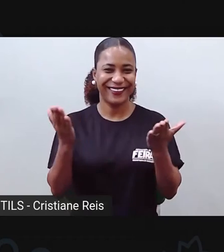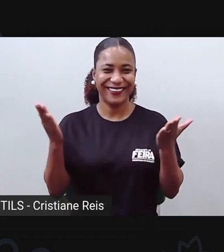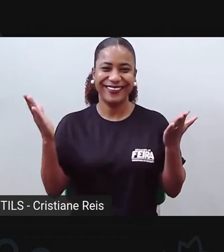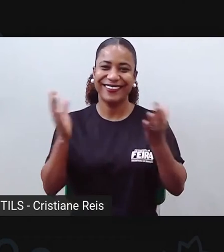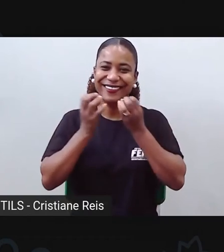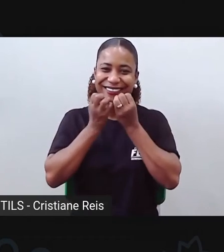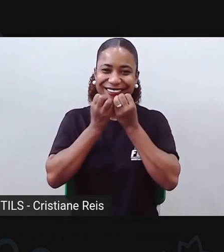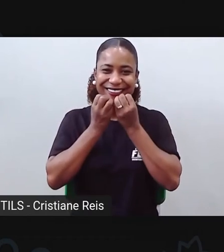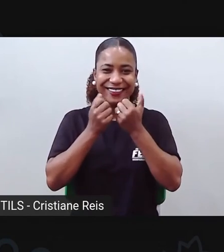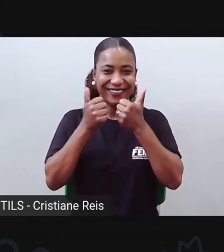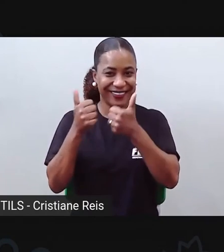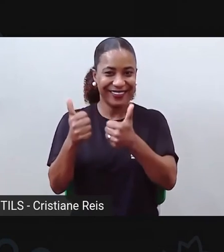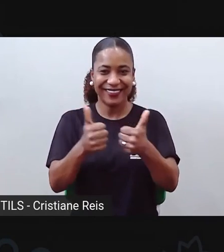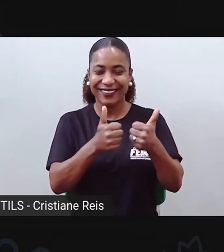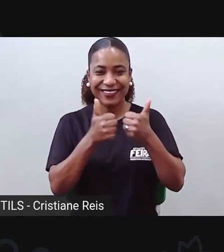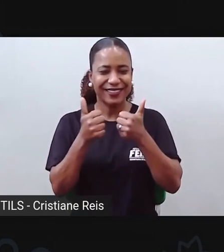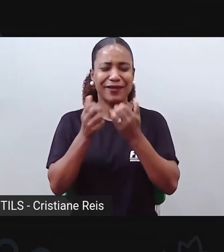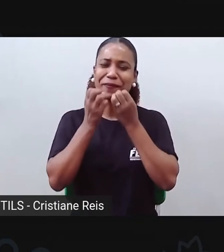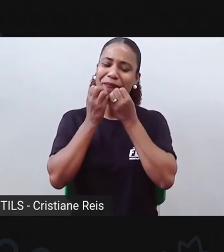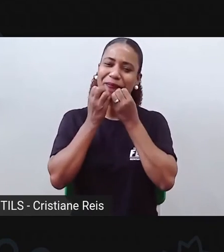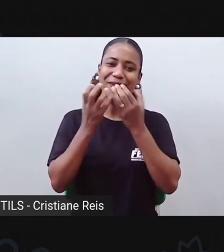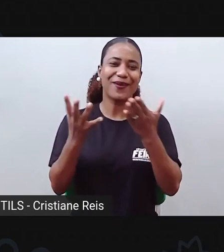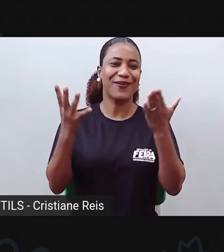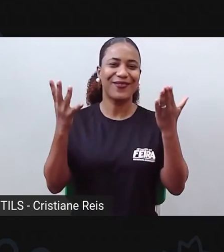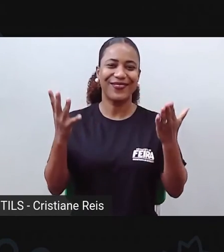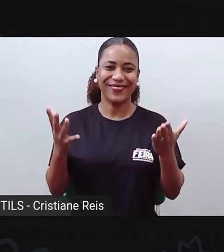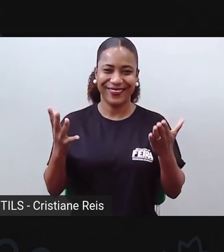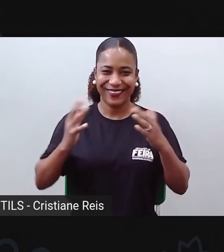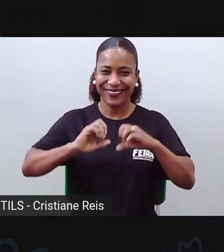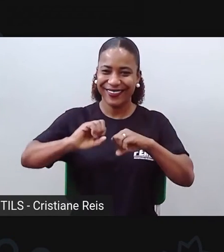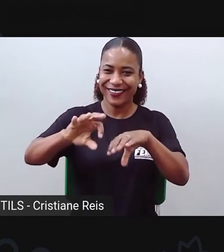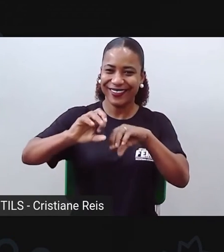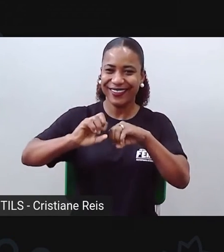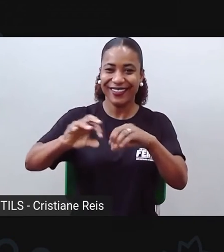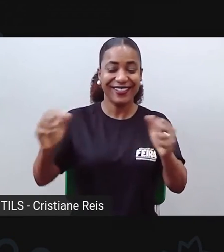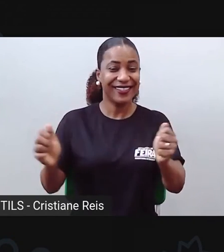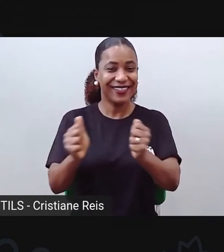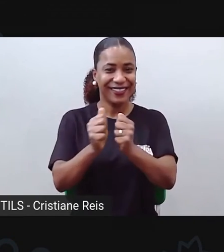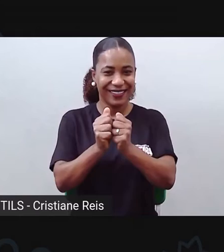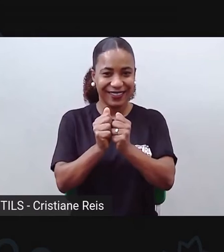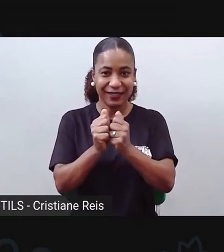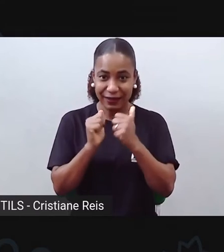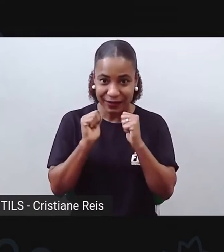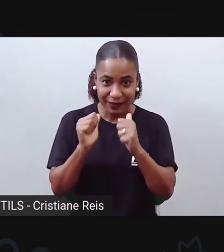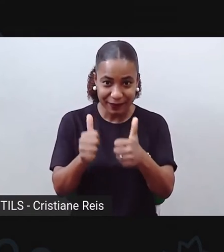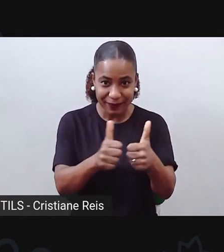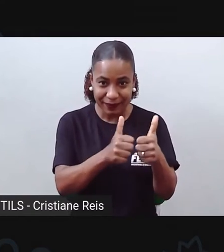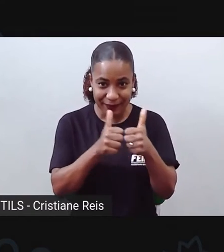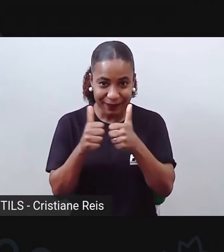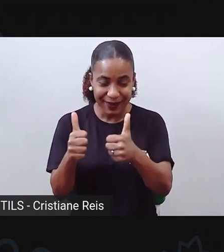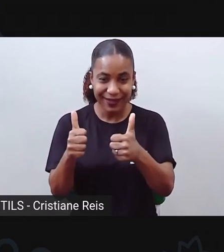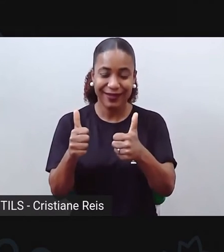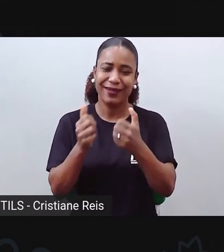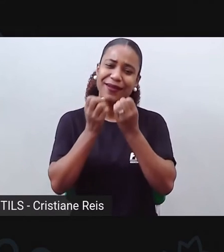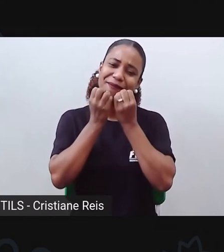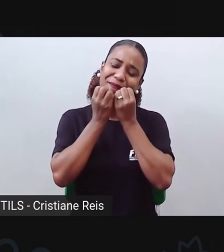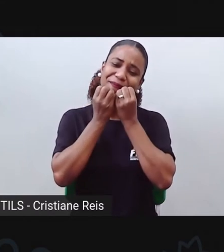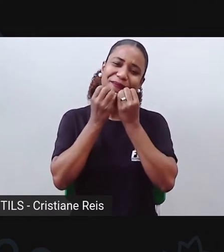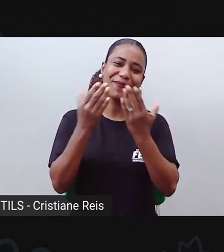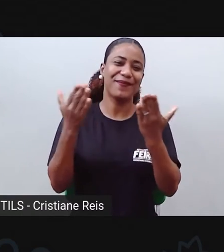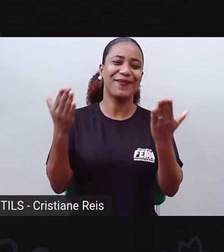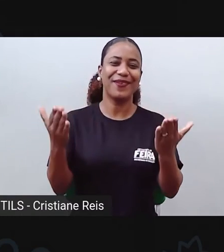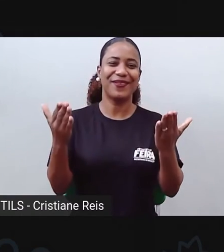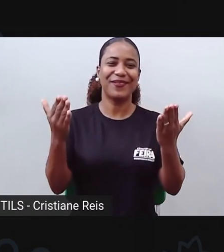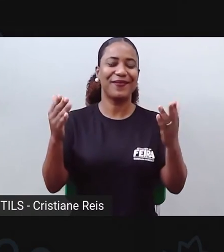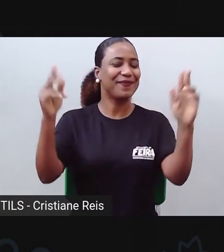Olá, meus amores, que bom estar aqui com vocês mais uma vez. Tudo certinho na vida de vocês? Desejo muita luz,